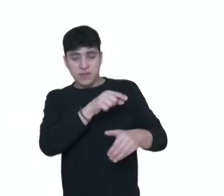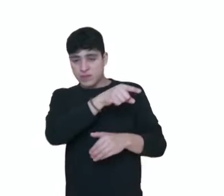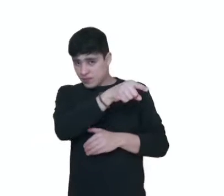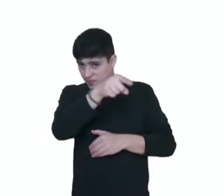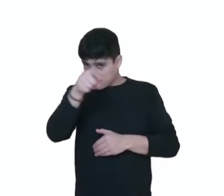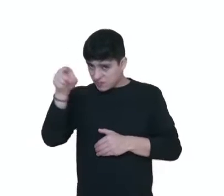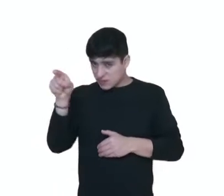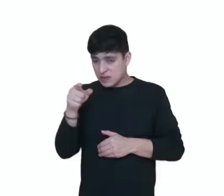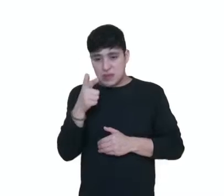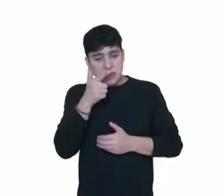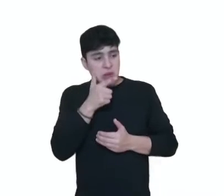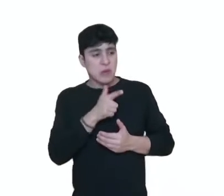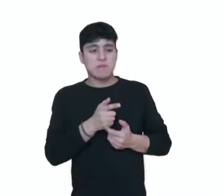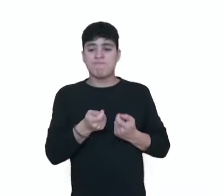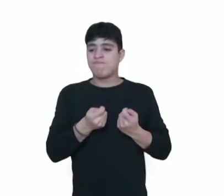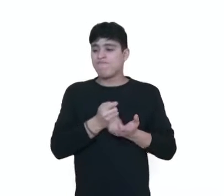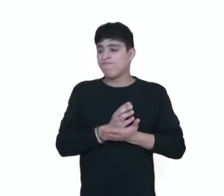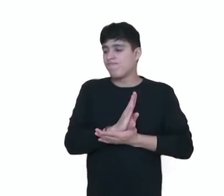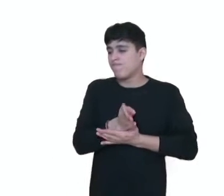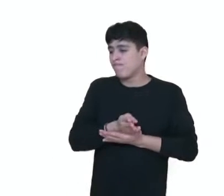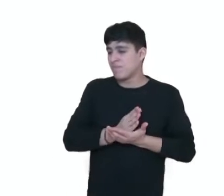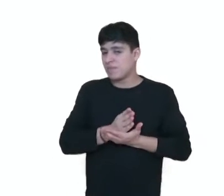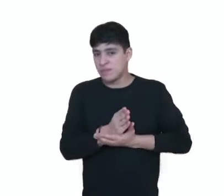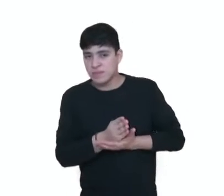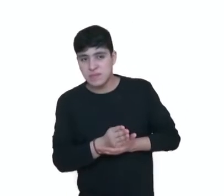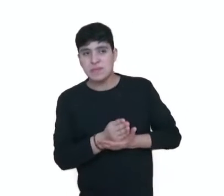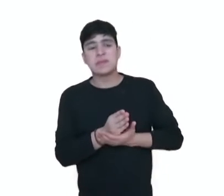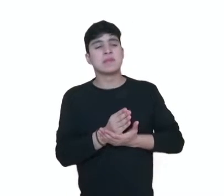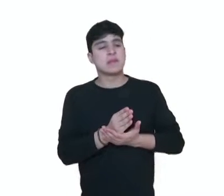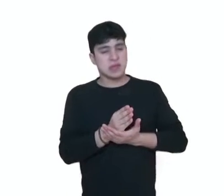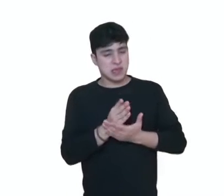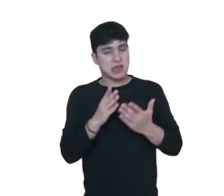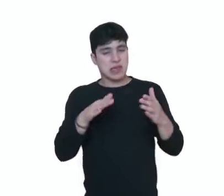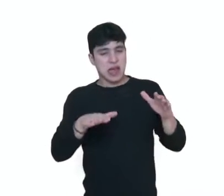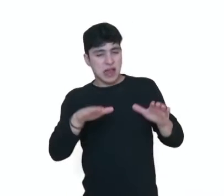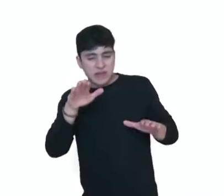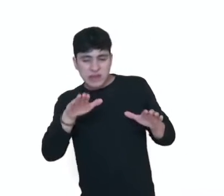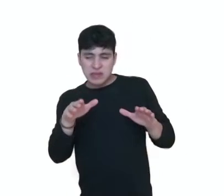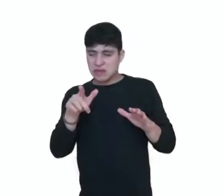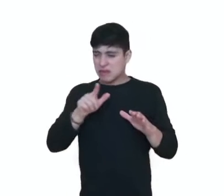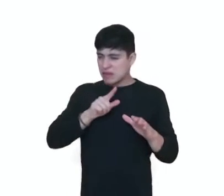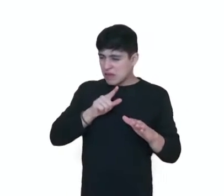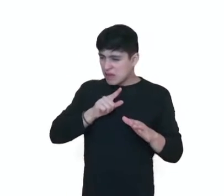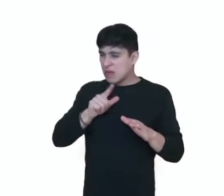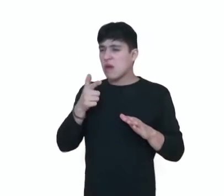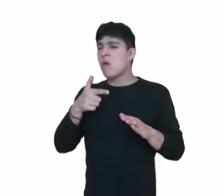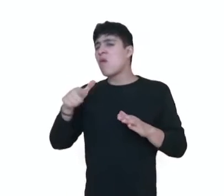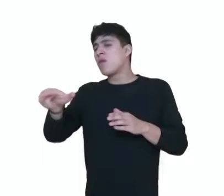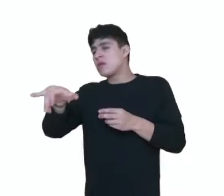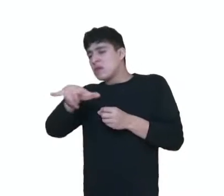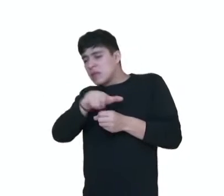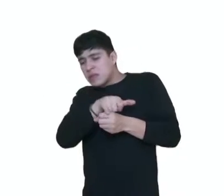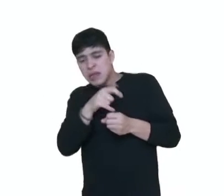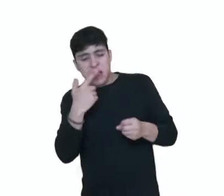ficar desconfortável? Haveria algum modelo de avaliação capaz de medir as formas mais amplas,